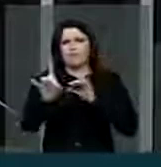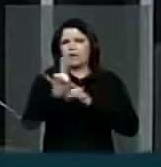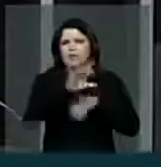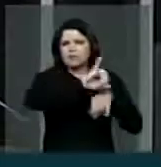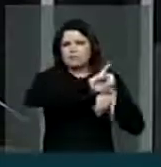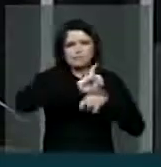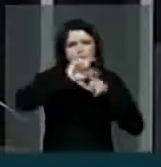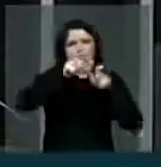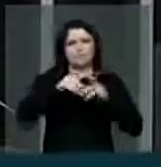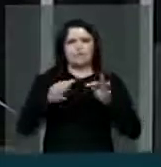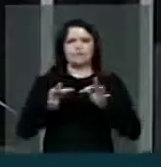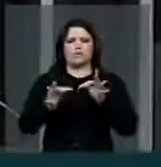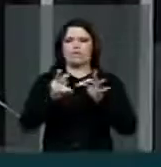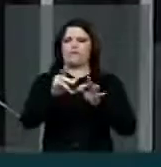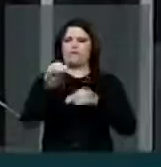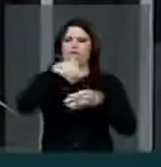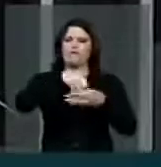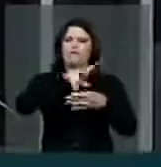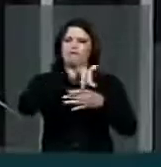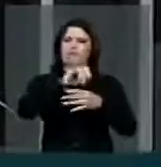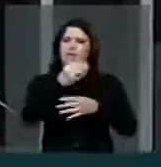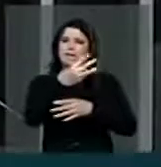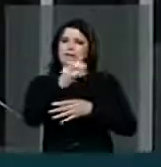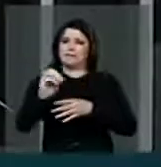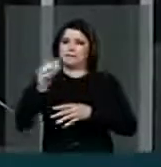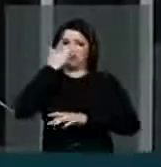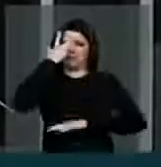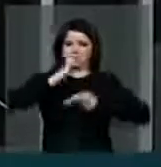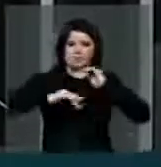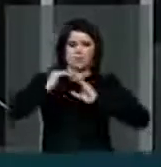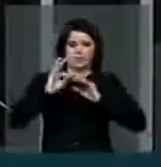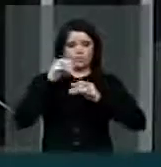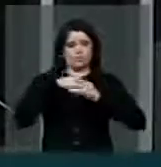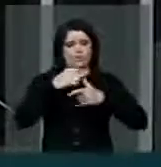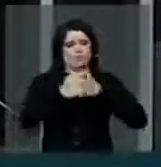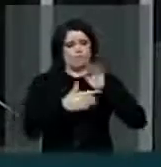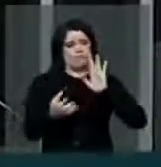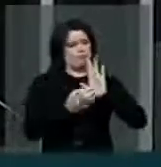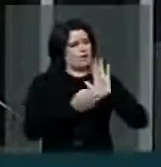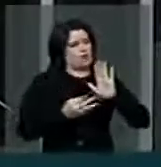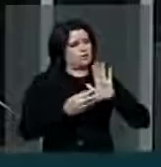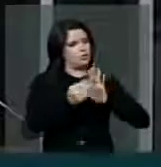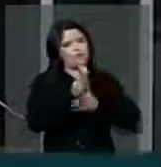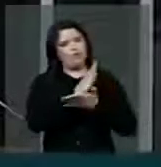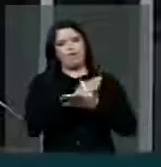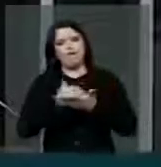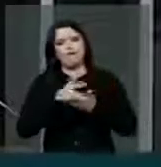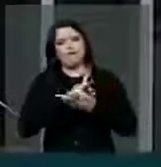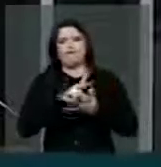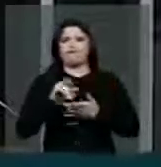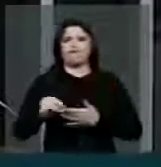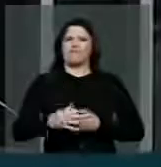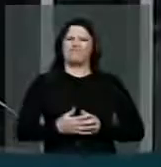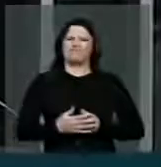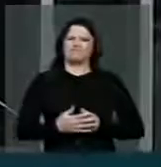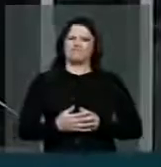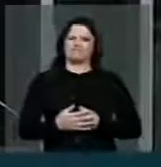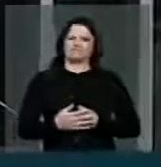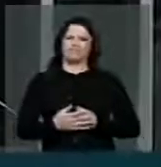centro tecnológico conta com cerca de 300 profissionais no seu quadro próprio e distribuirá mais